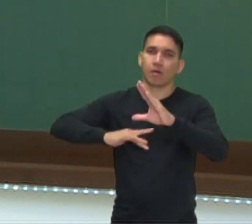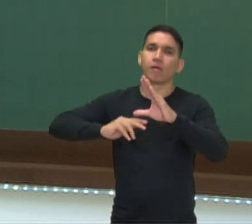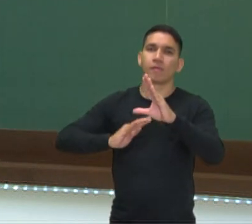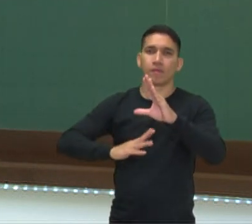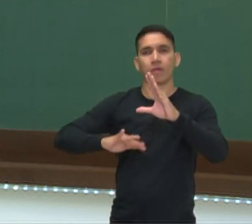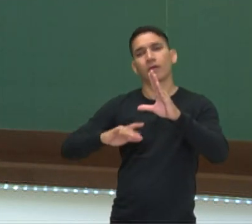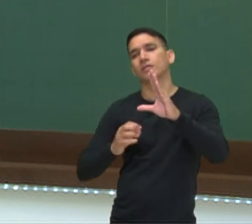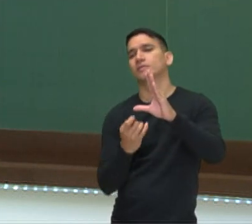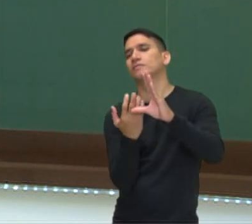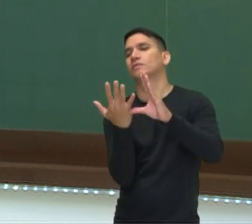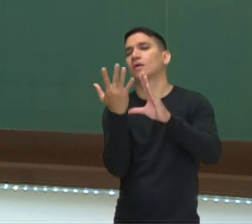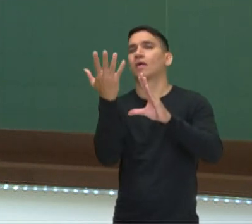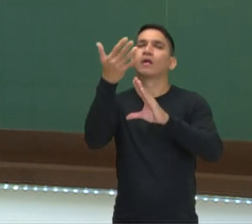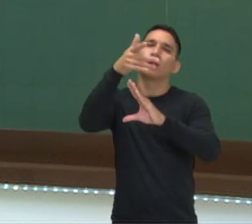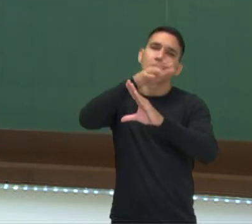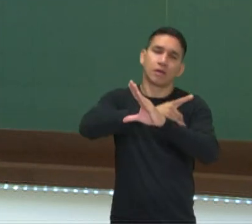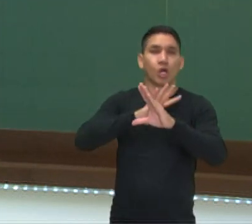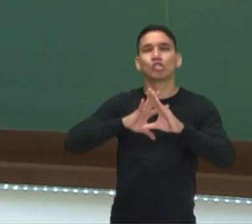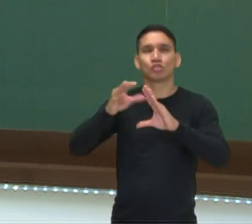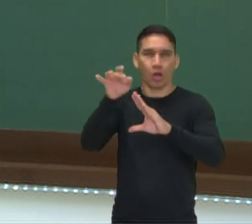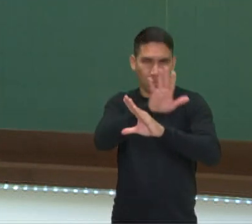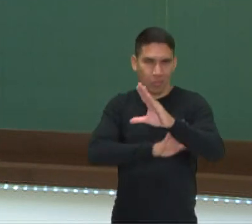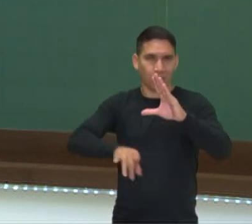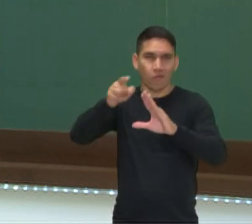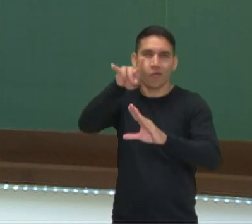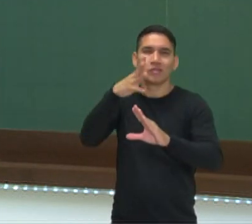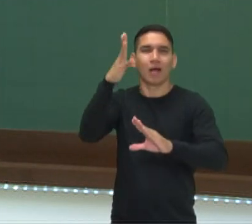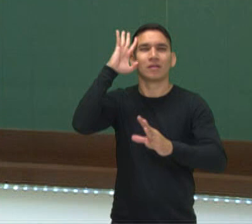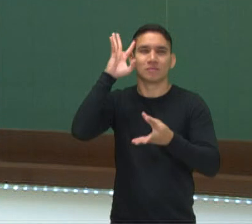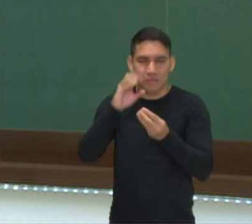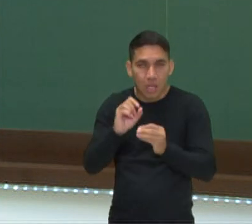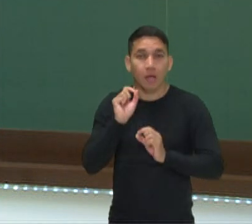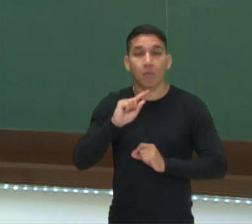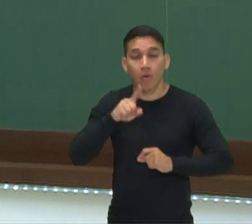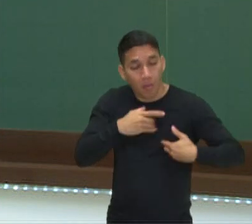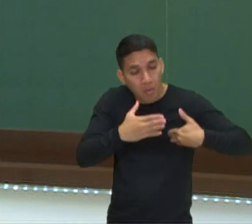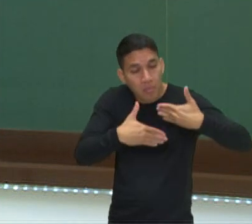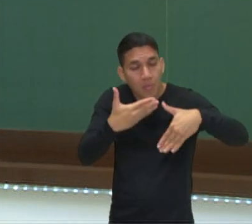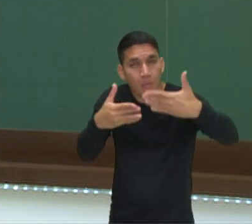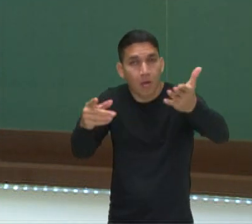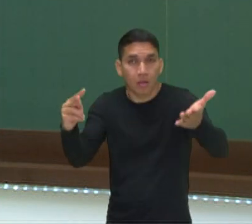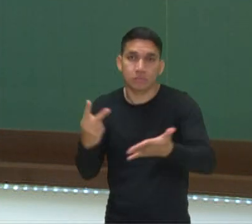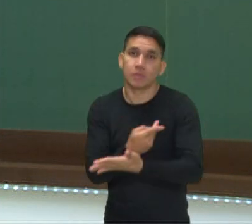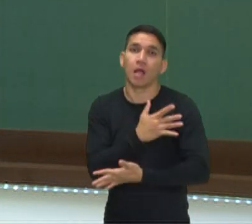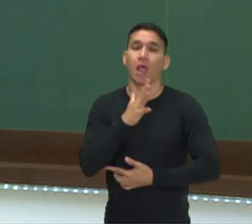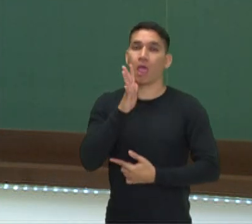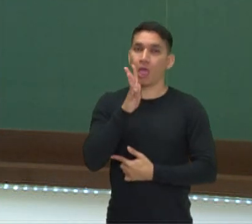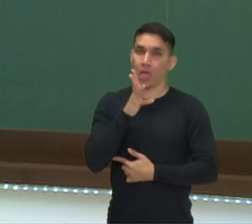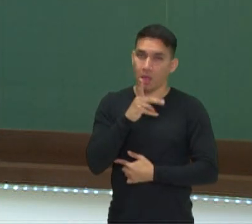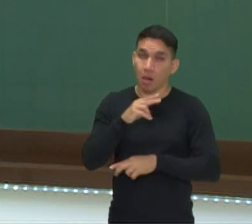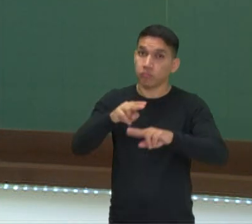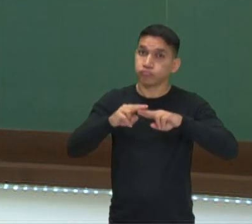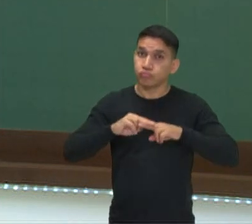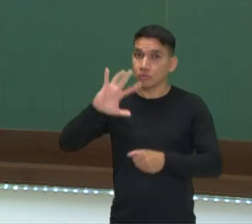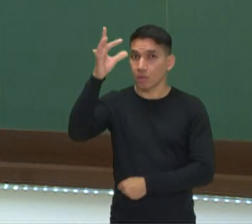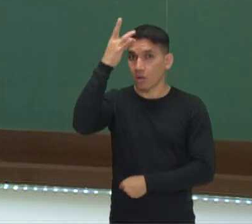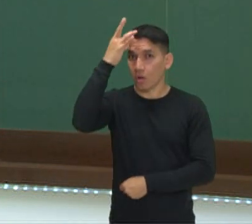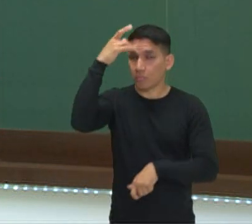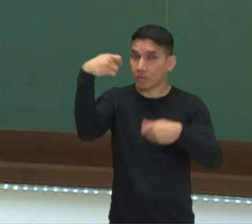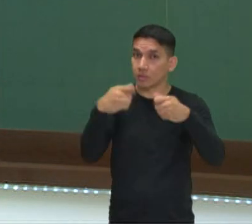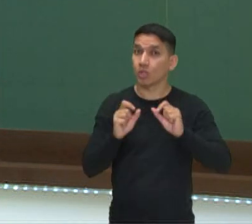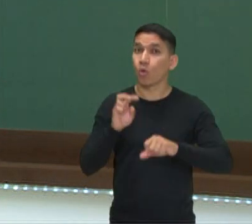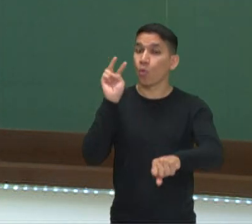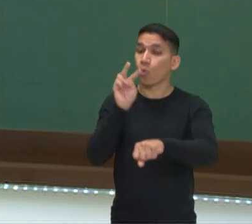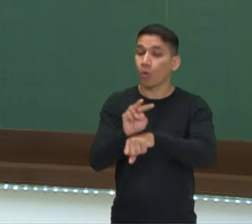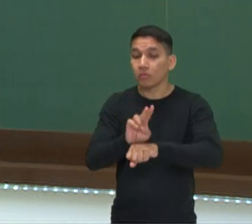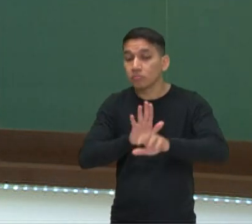e todo aquele processo hidrológico que vocês já conhecem, também é um processo lento. Por isso, a gente deve tomar consciência aí do cuidado